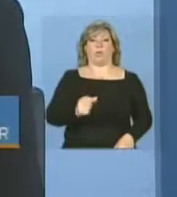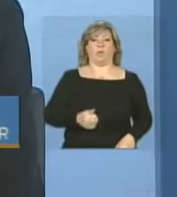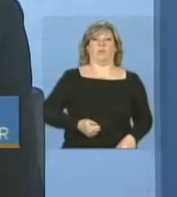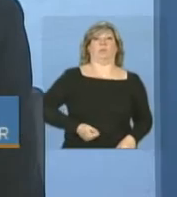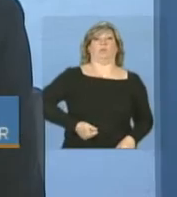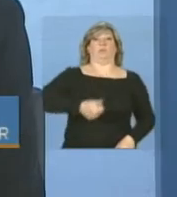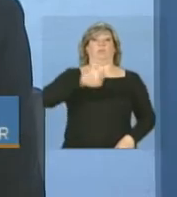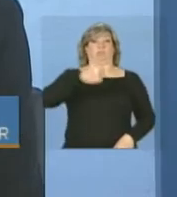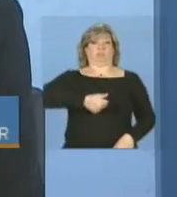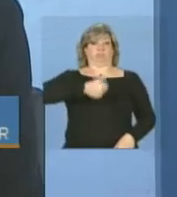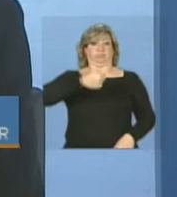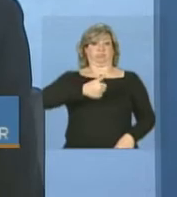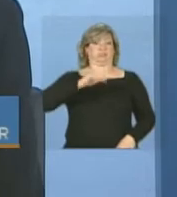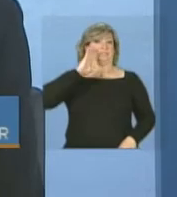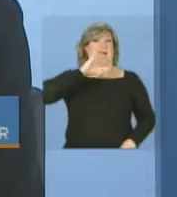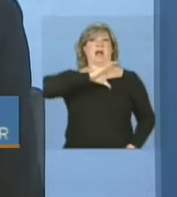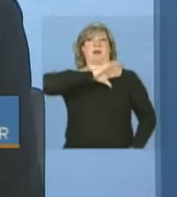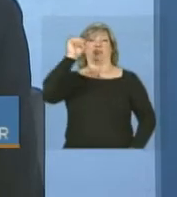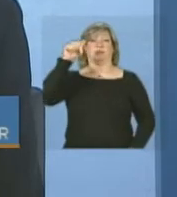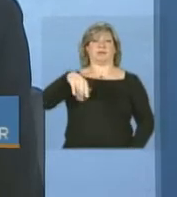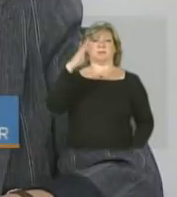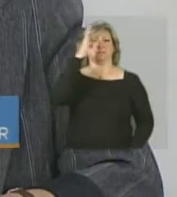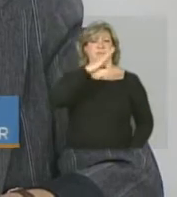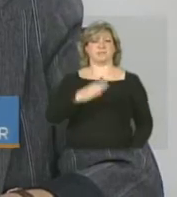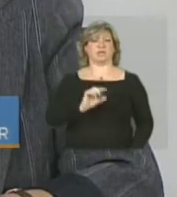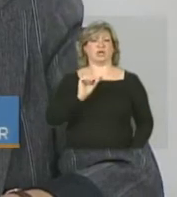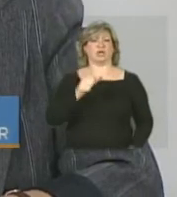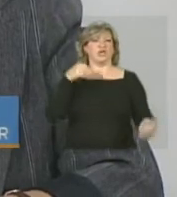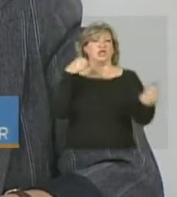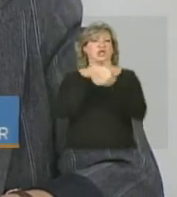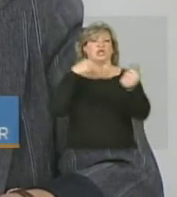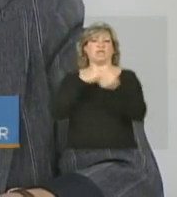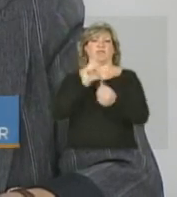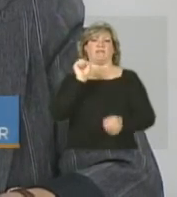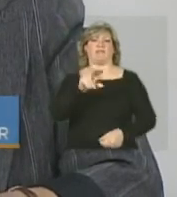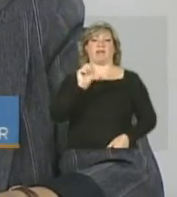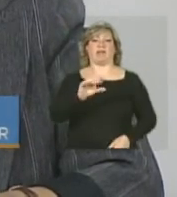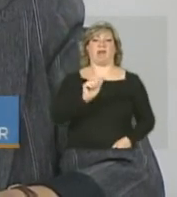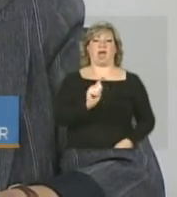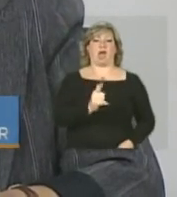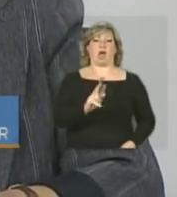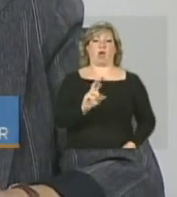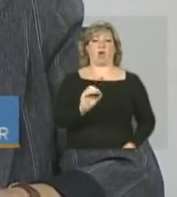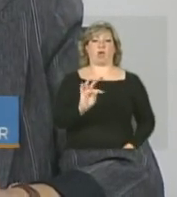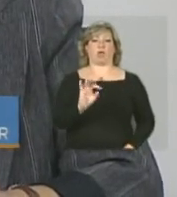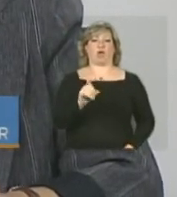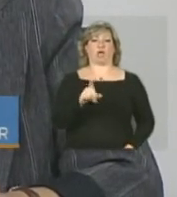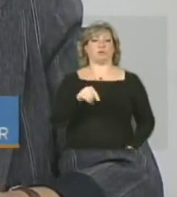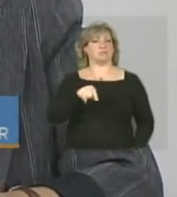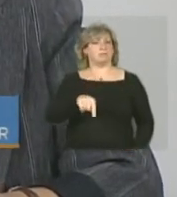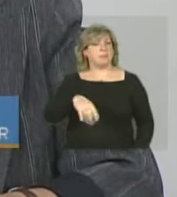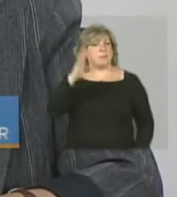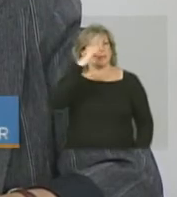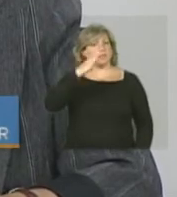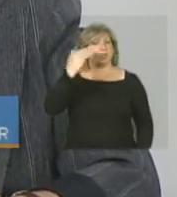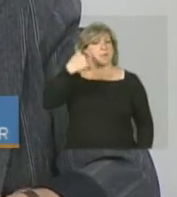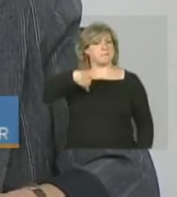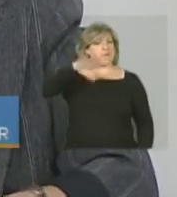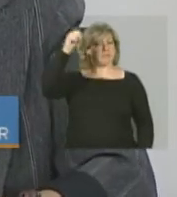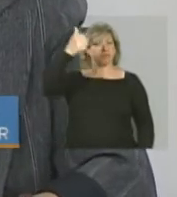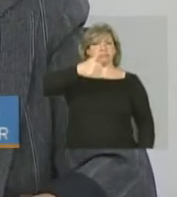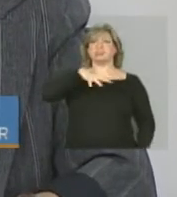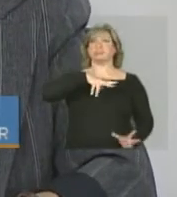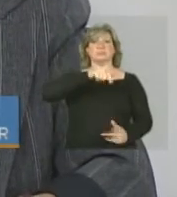de consumo de agrotóxicos. A conferência seguramente vai se debruçar muito sobre